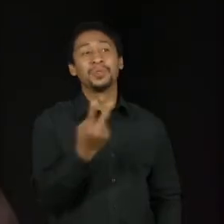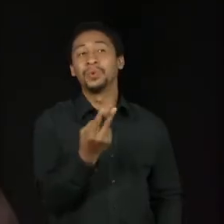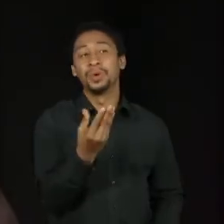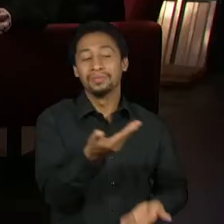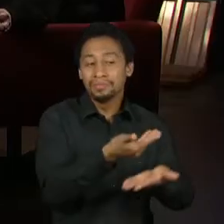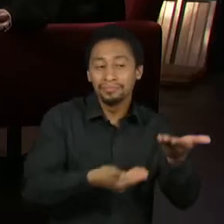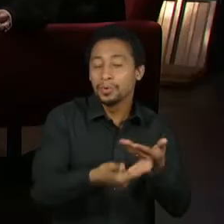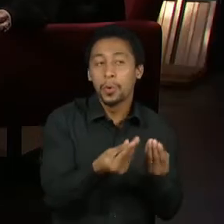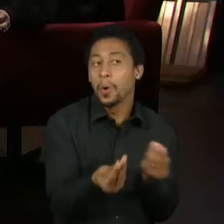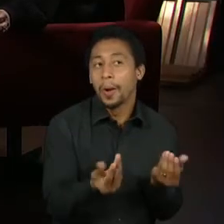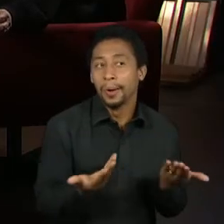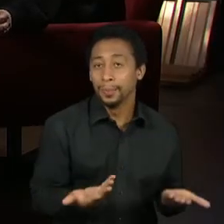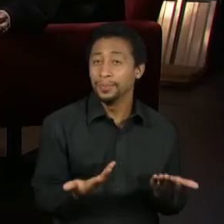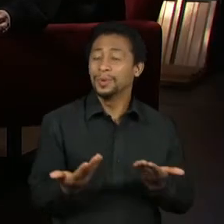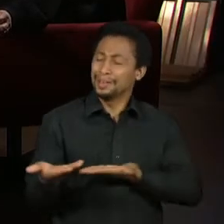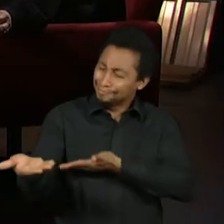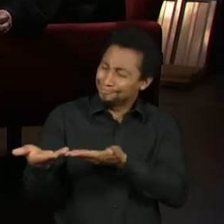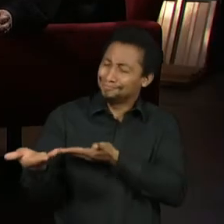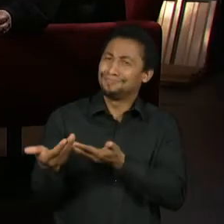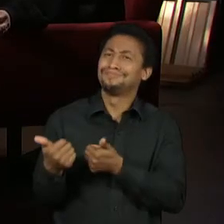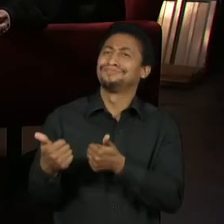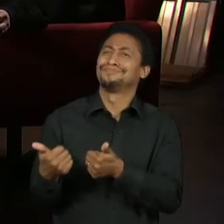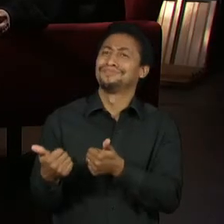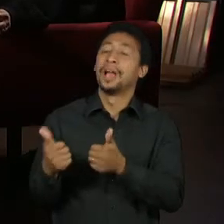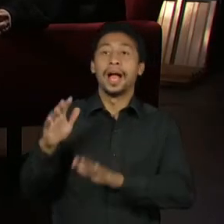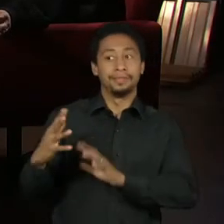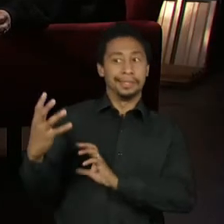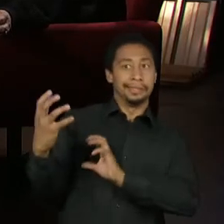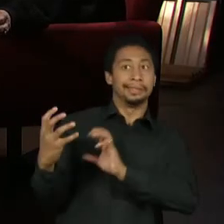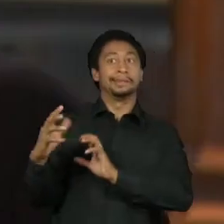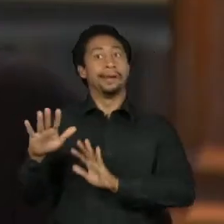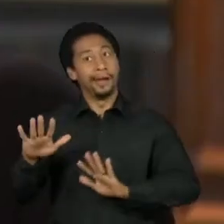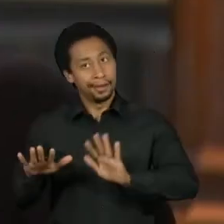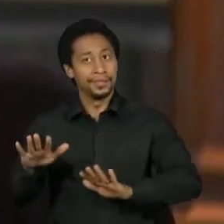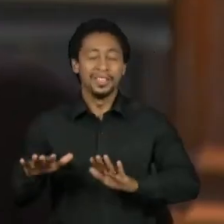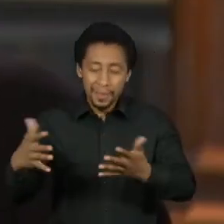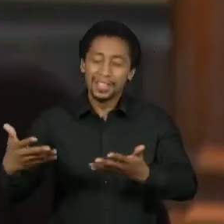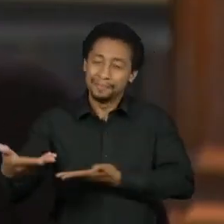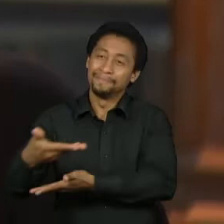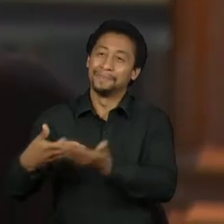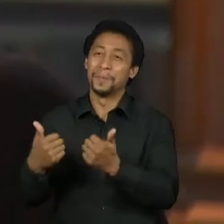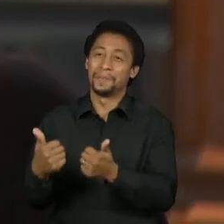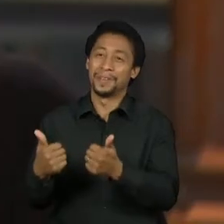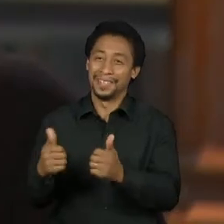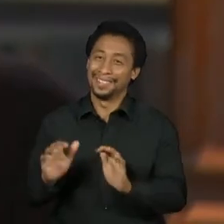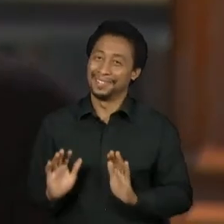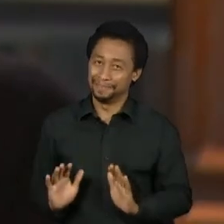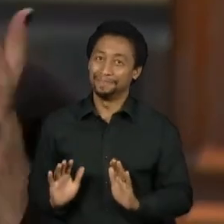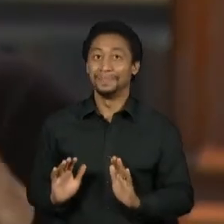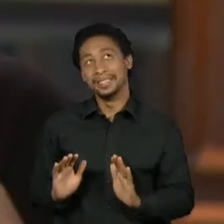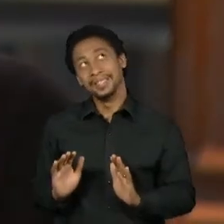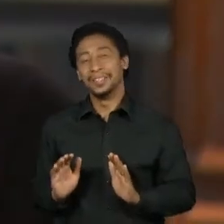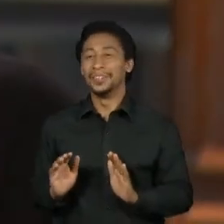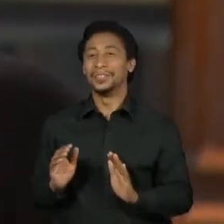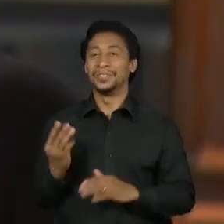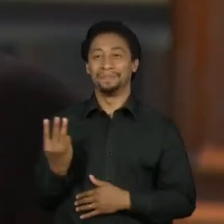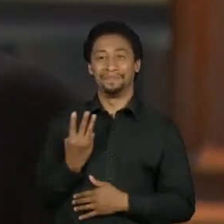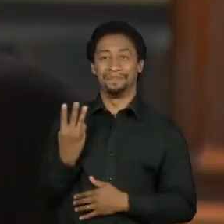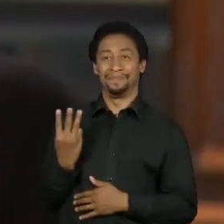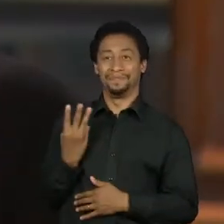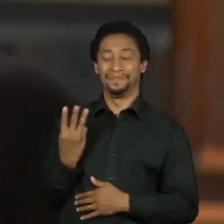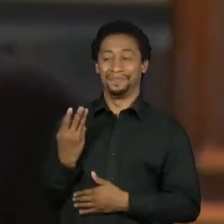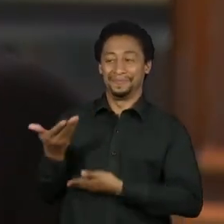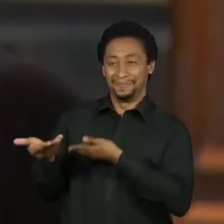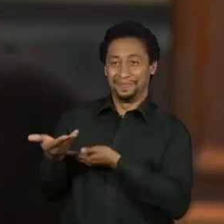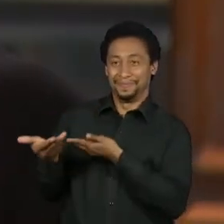que tá essa relação a gente se dá bem a gente tem uns arranca-rabo fazer e se dar bem a gente tem uma coisa de trio assim eu a